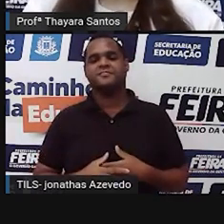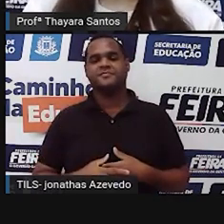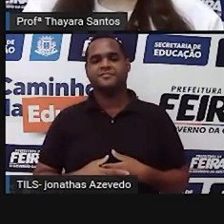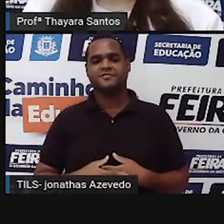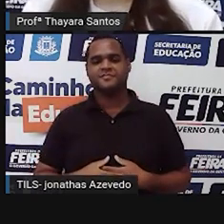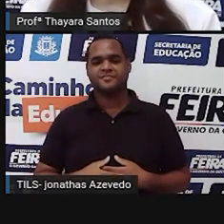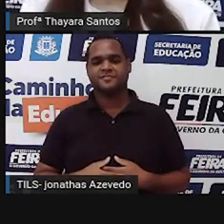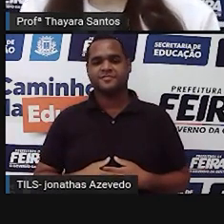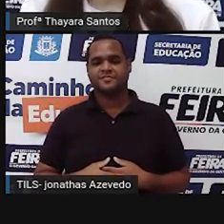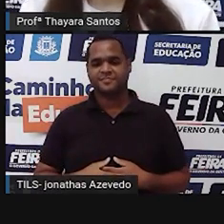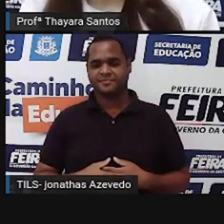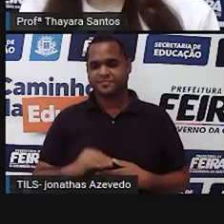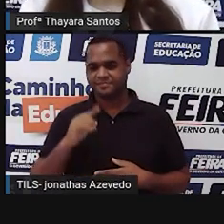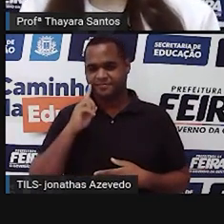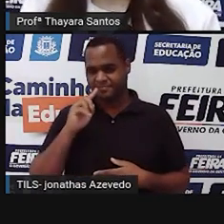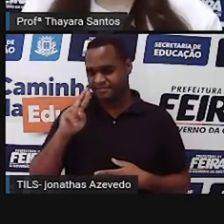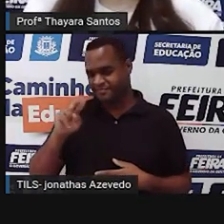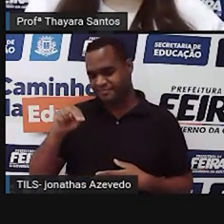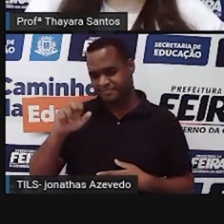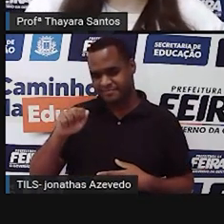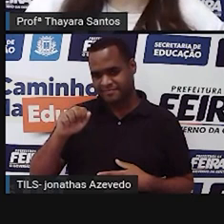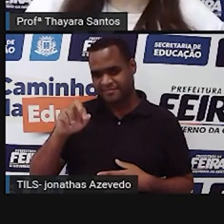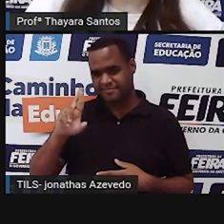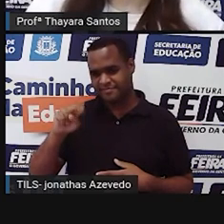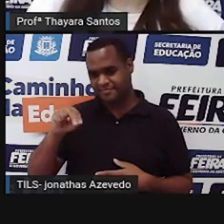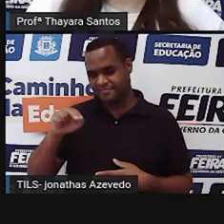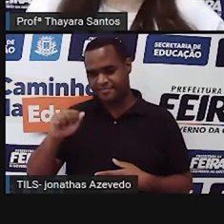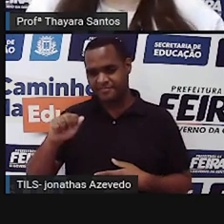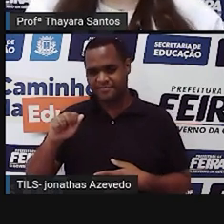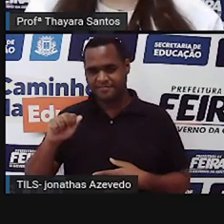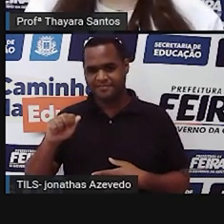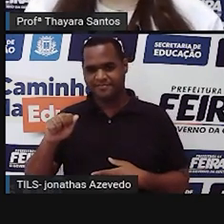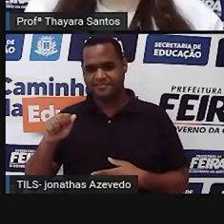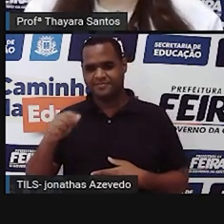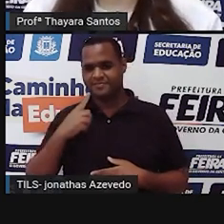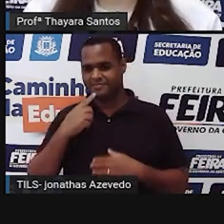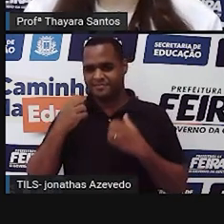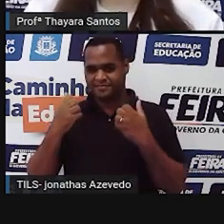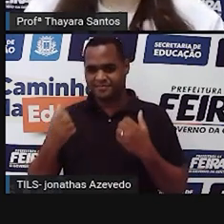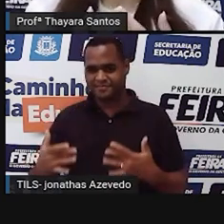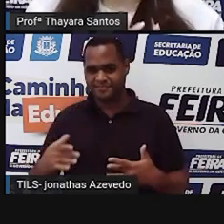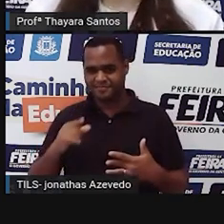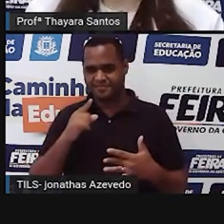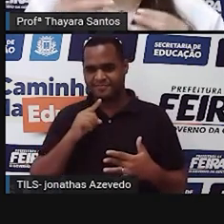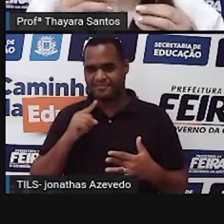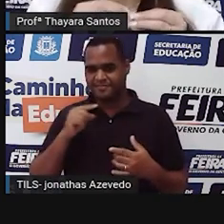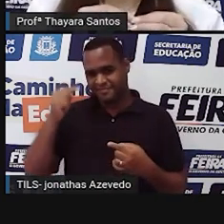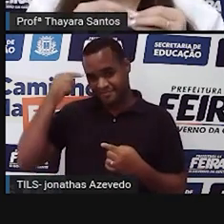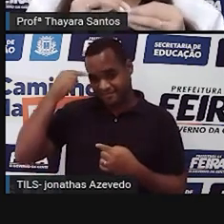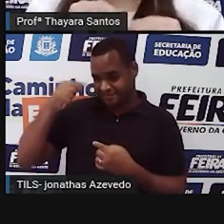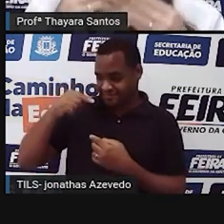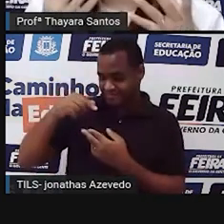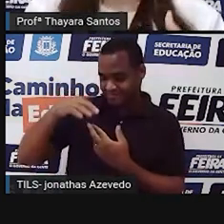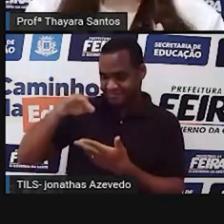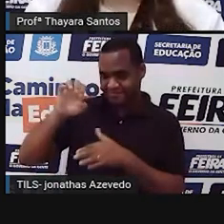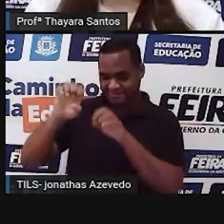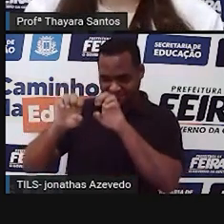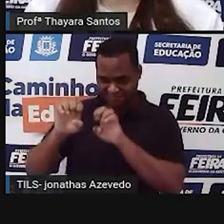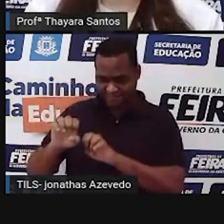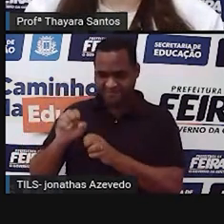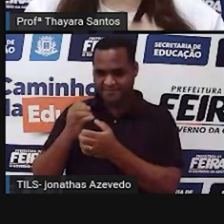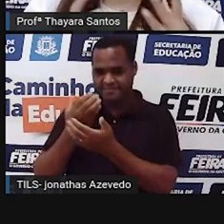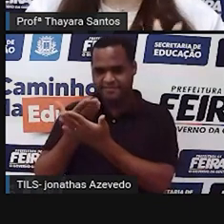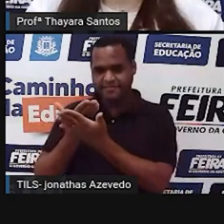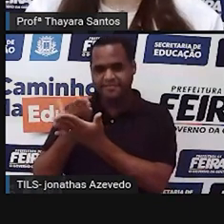ele tem DNA polimerase e o RNA tem a RNA polimerase, que é a estrutura que é responsável por fazer uma cópia